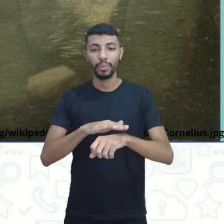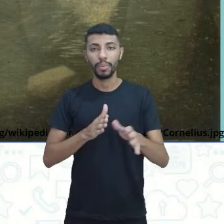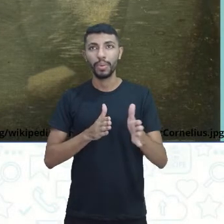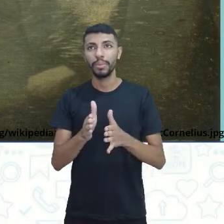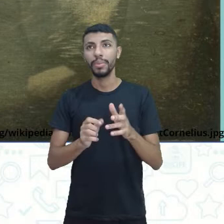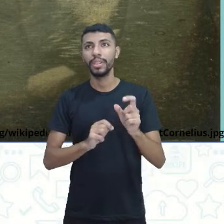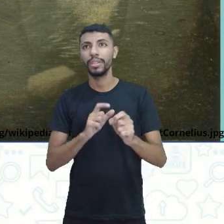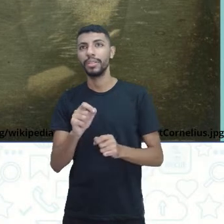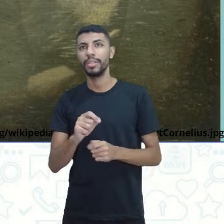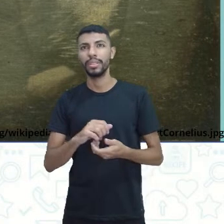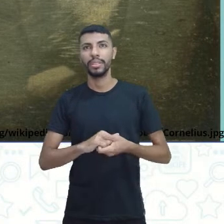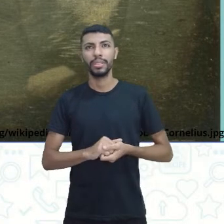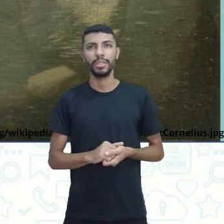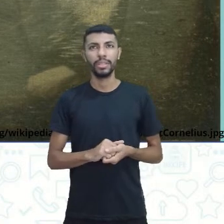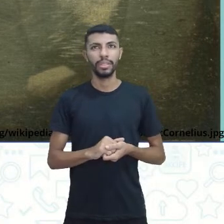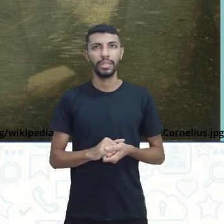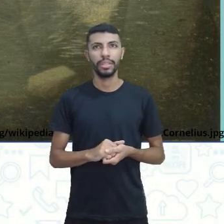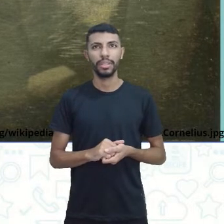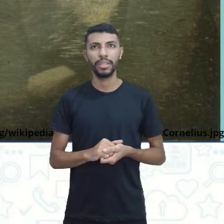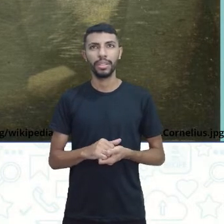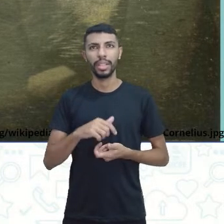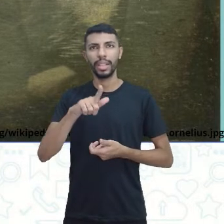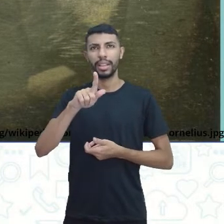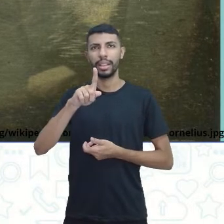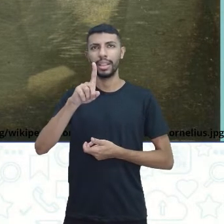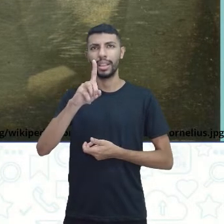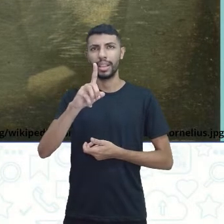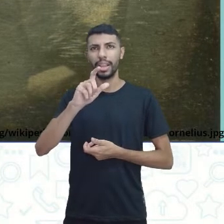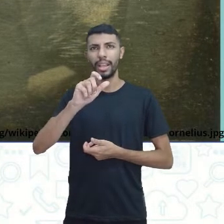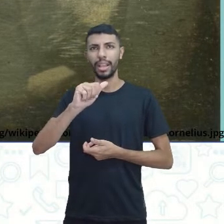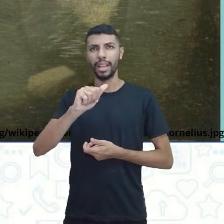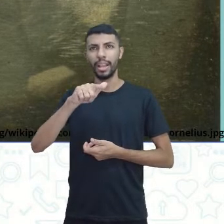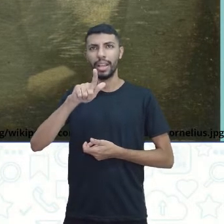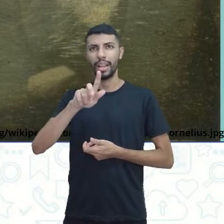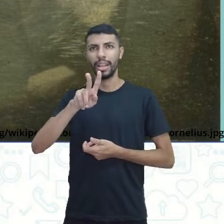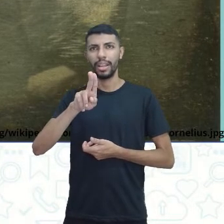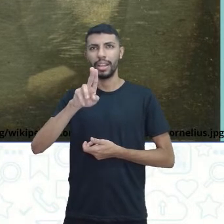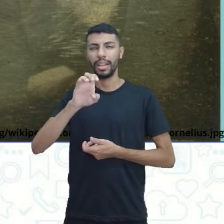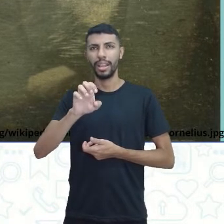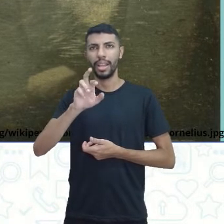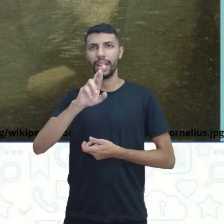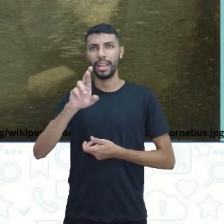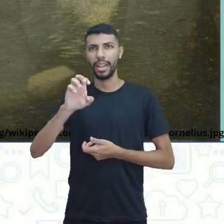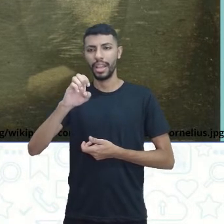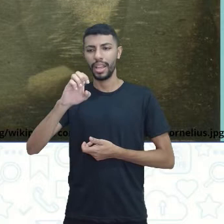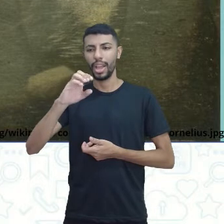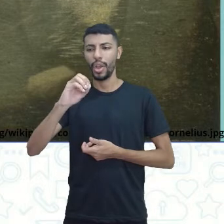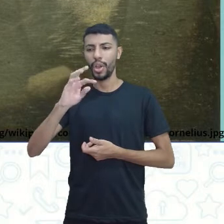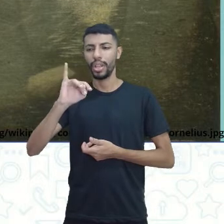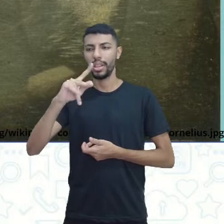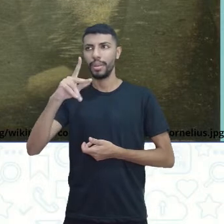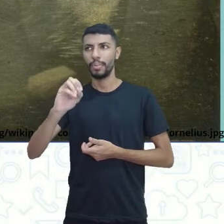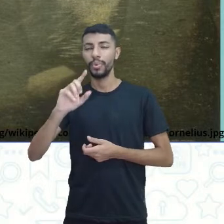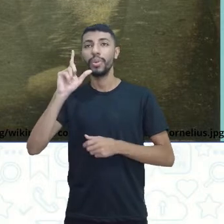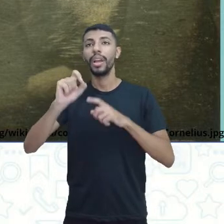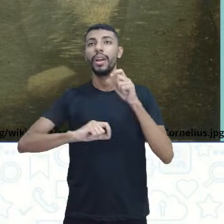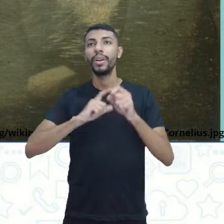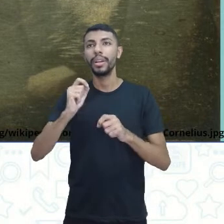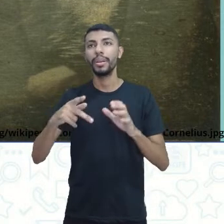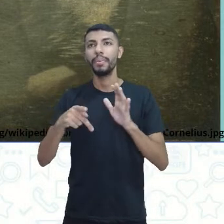daguerreotipo. Eu acho dificílimo falar essa palavra. Que é uma versão mais primitiva da câmera fotográfica. Ele